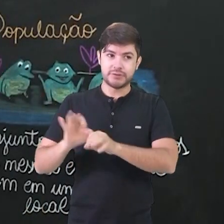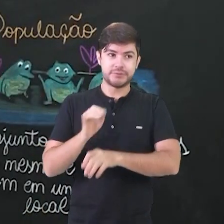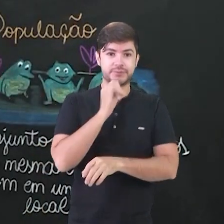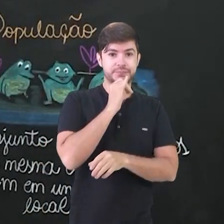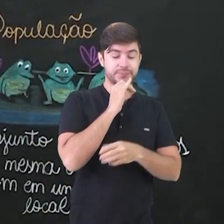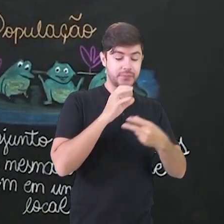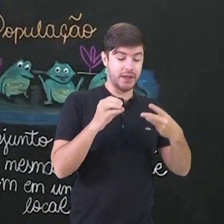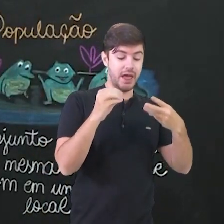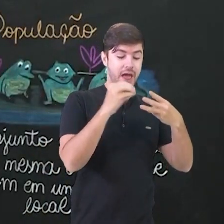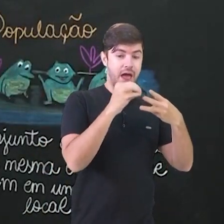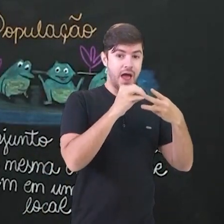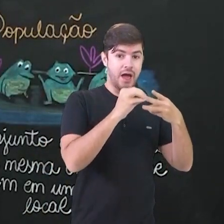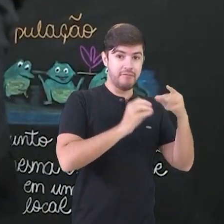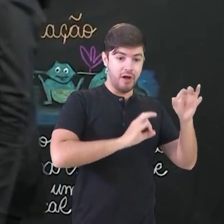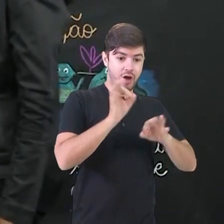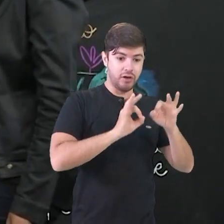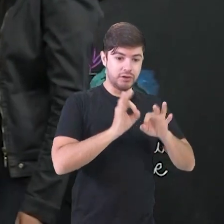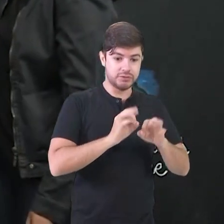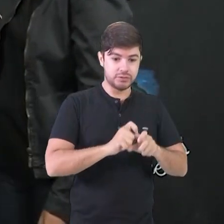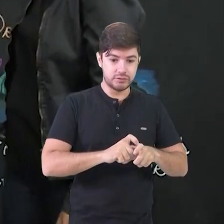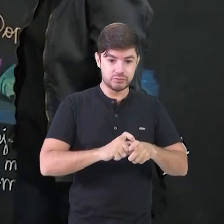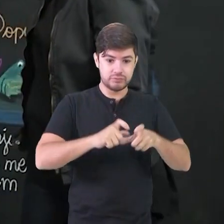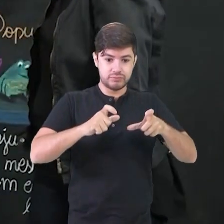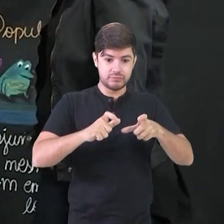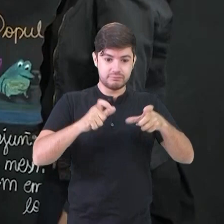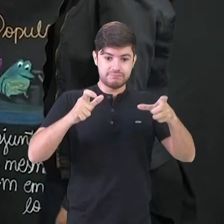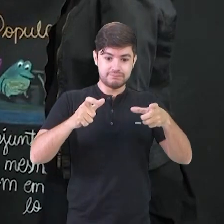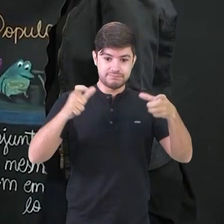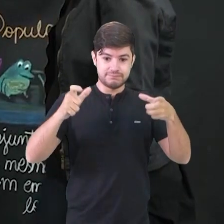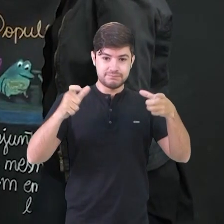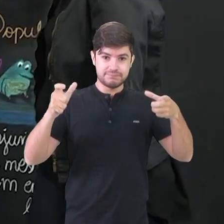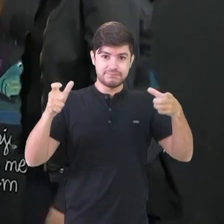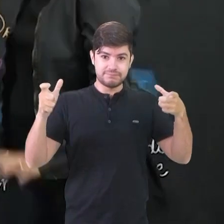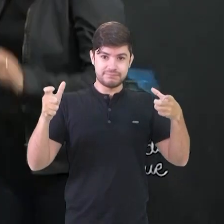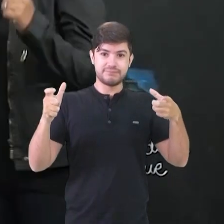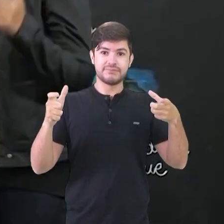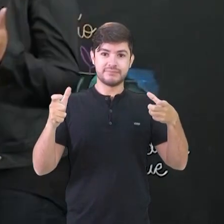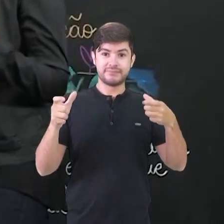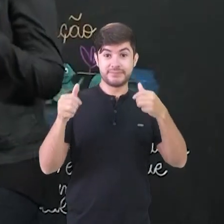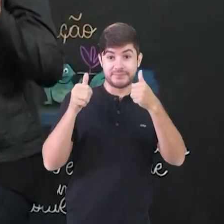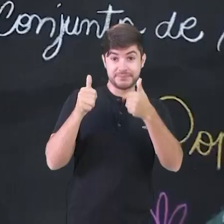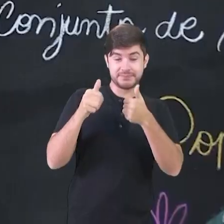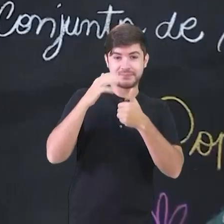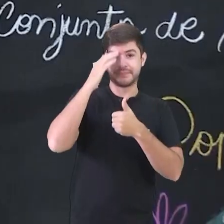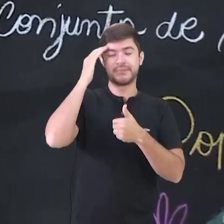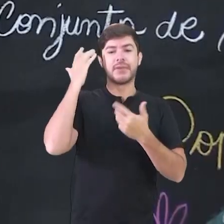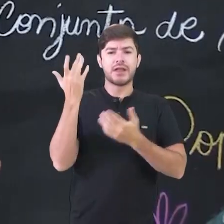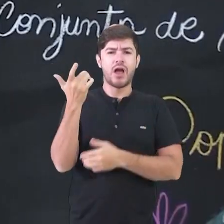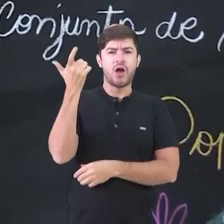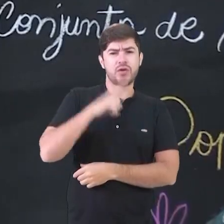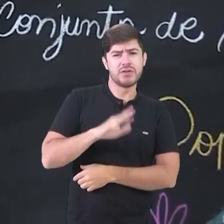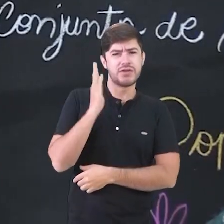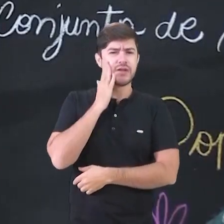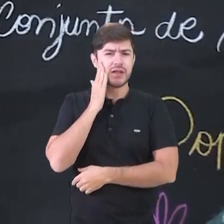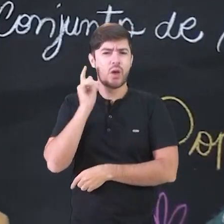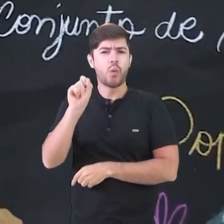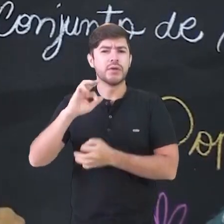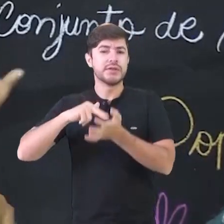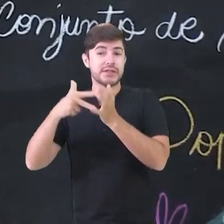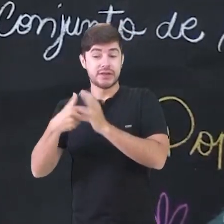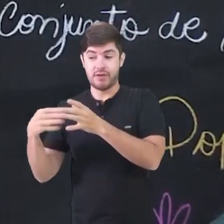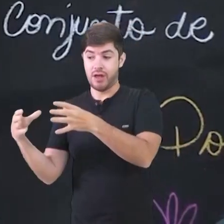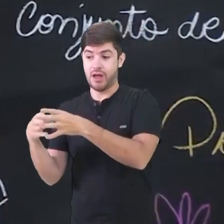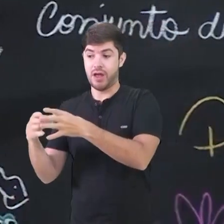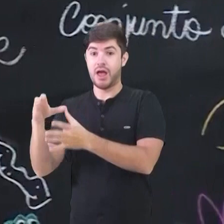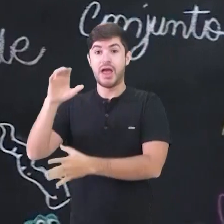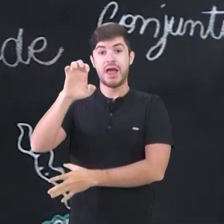organização de tecidos, para órgãos, para sistema, para organismo, assim, legal. Então eu entendi o que é uma espécie, eu